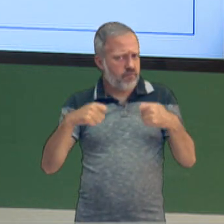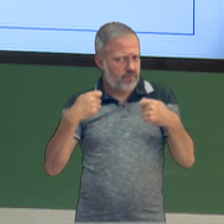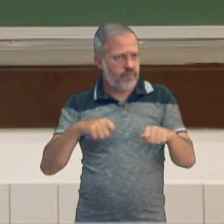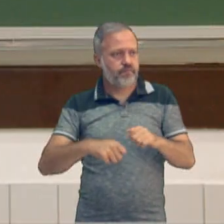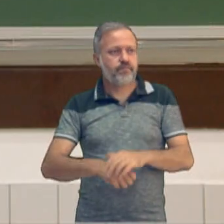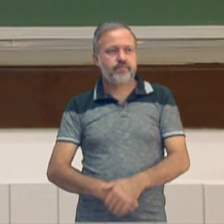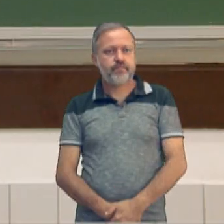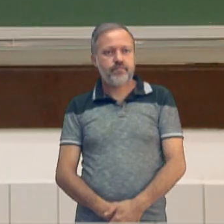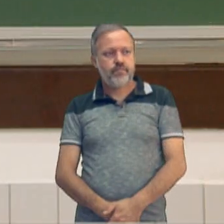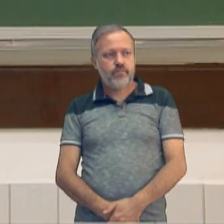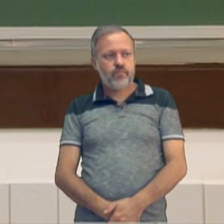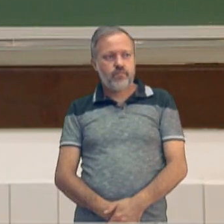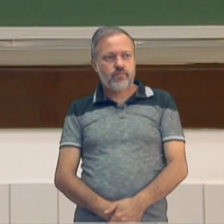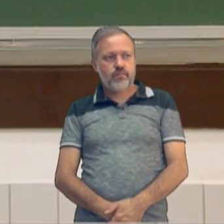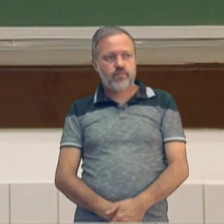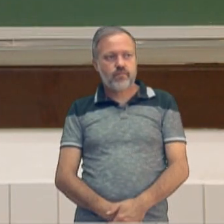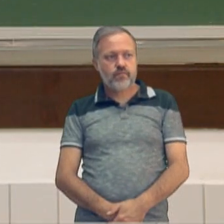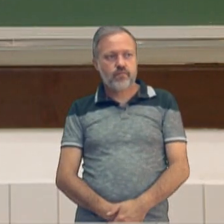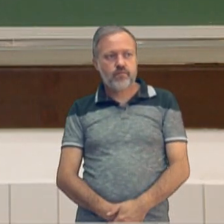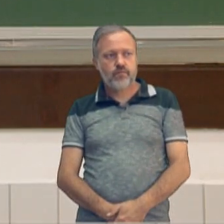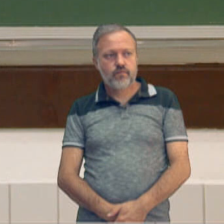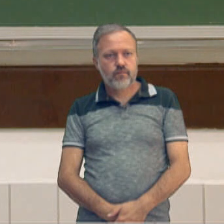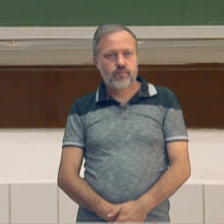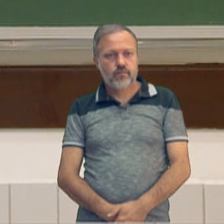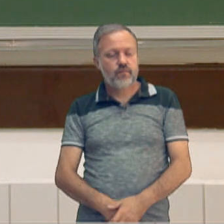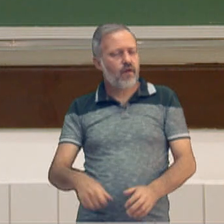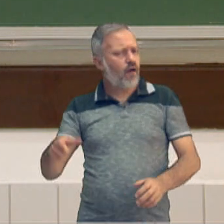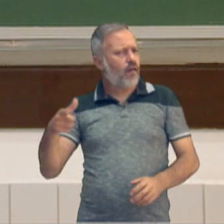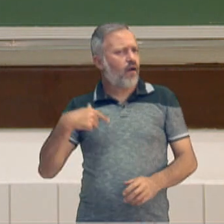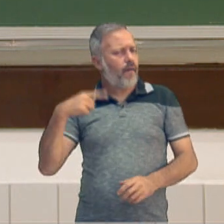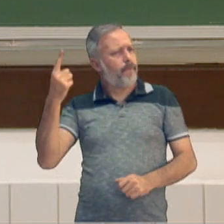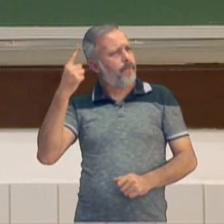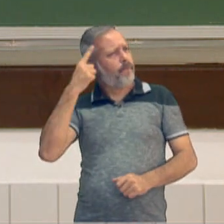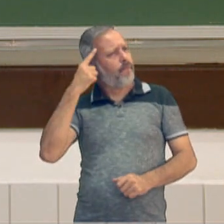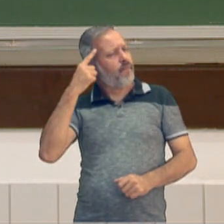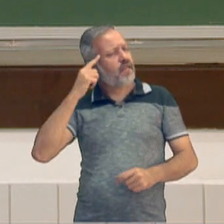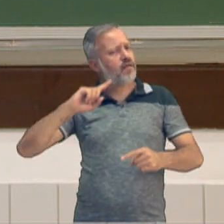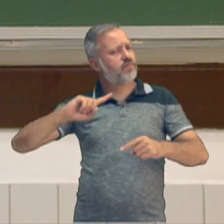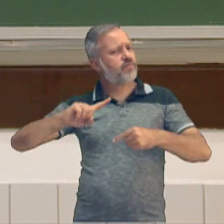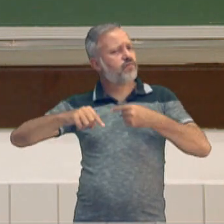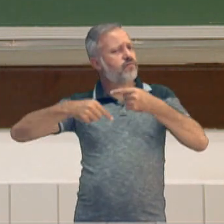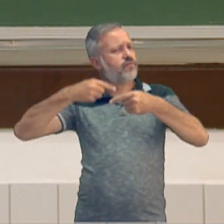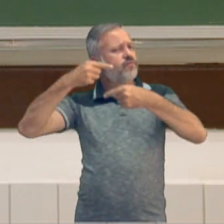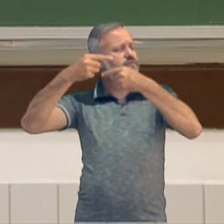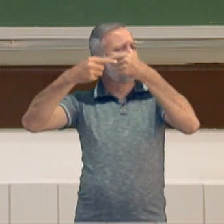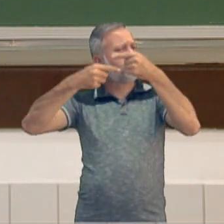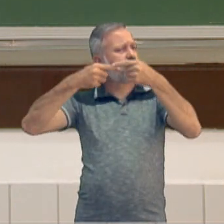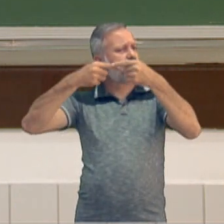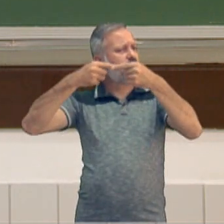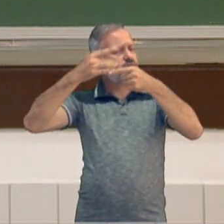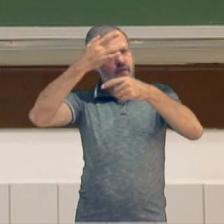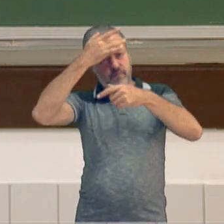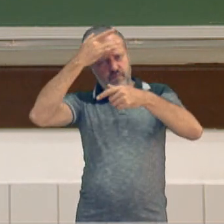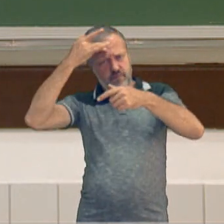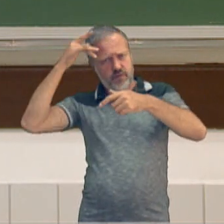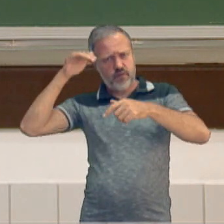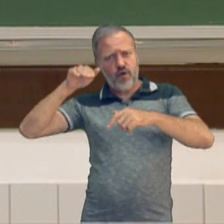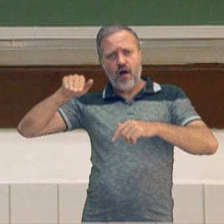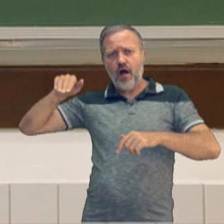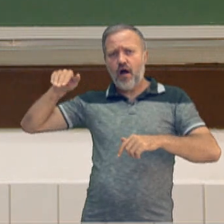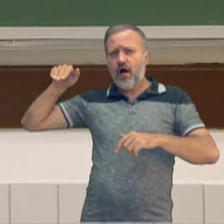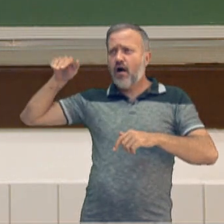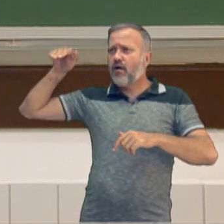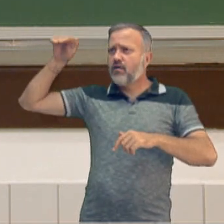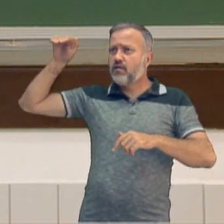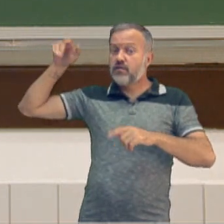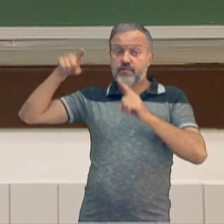Vamos pensar, gente, na evolução, então, do ser humano. No tempo lá do homem da caverna, não tinha alimento